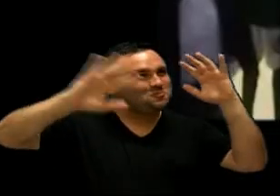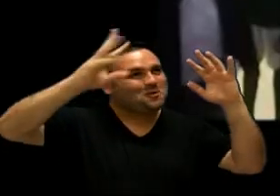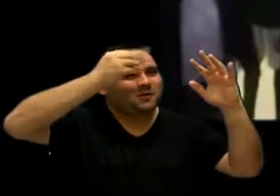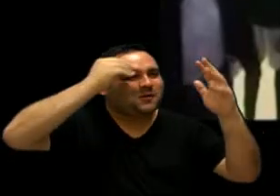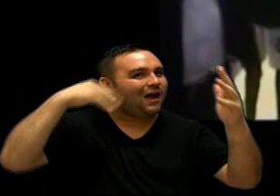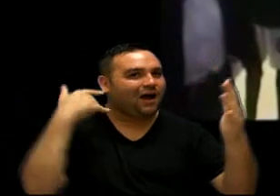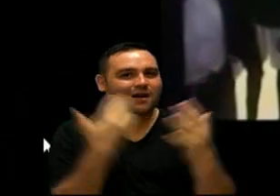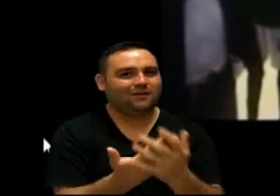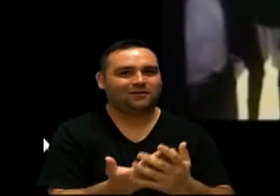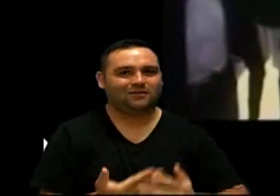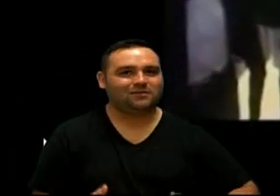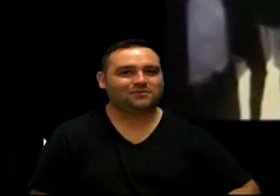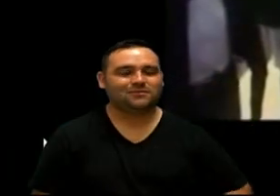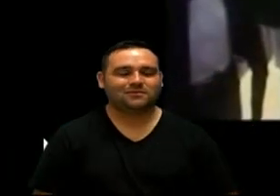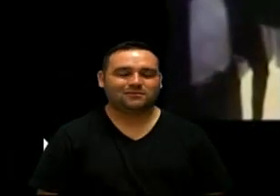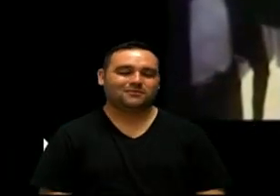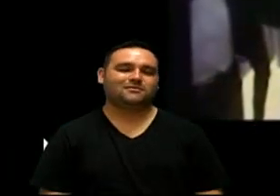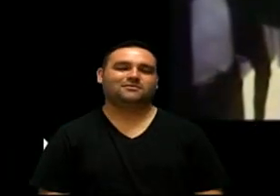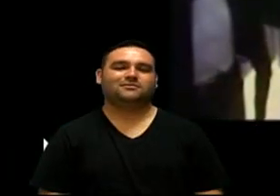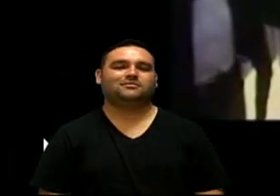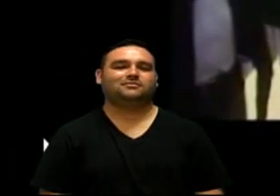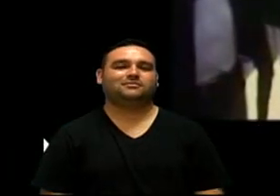hoje.